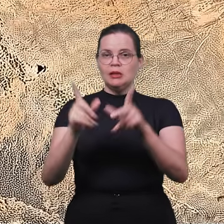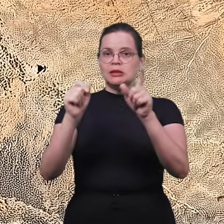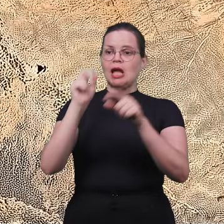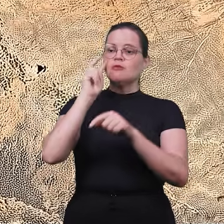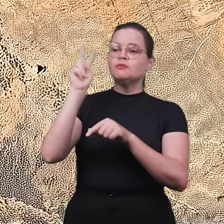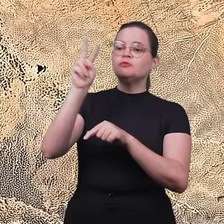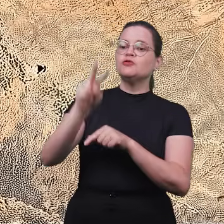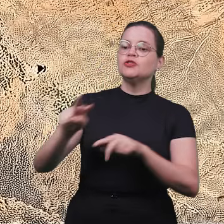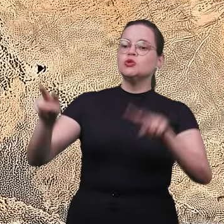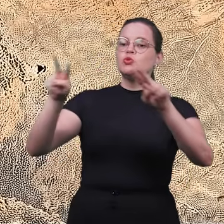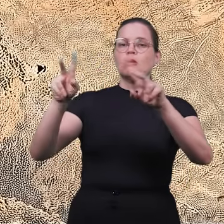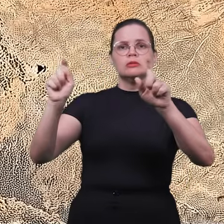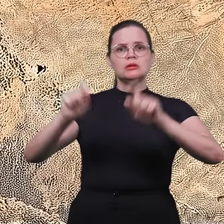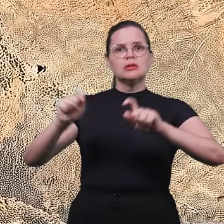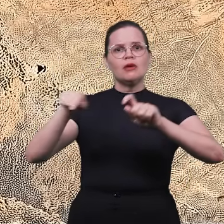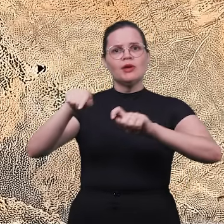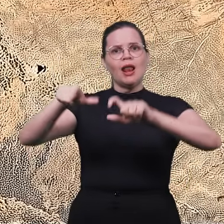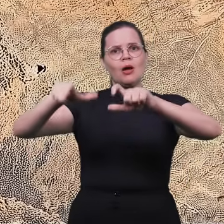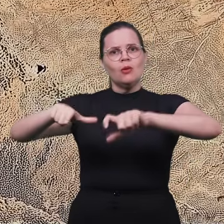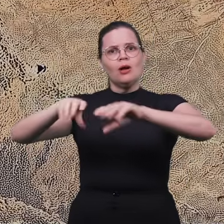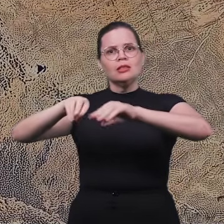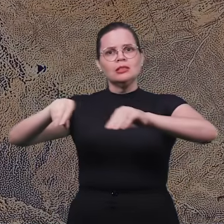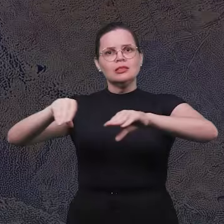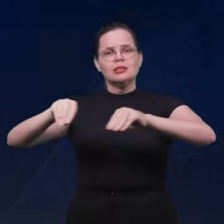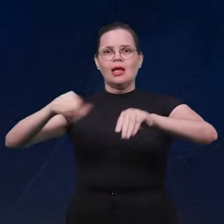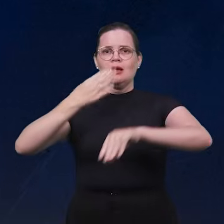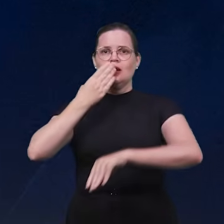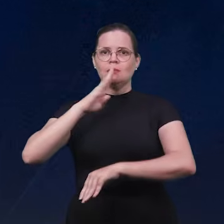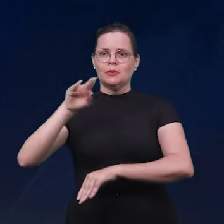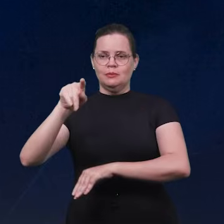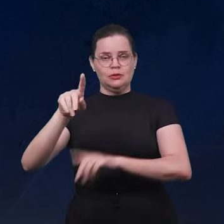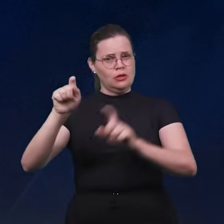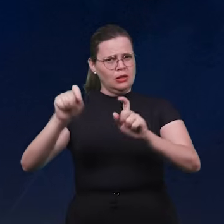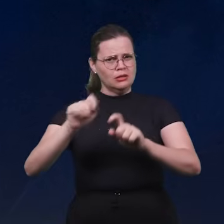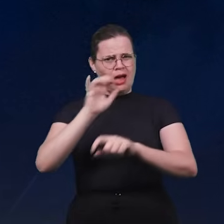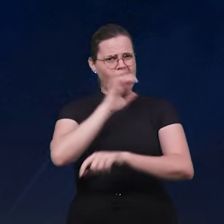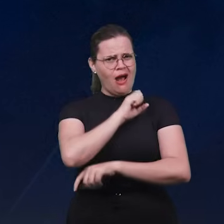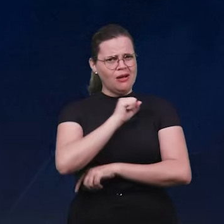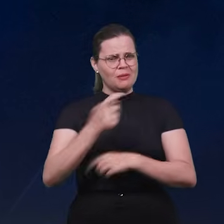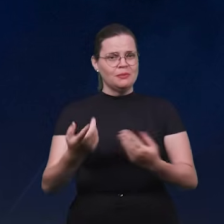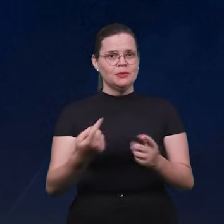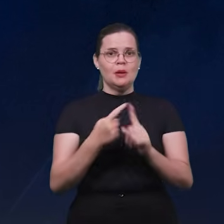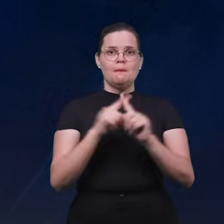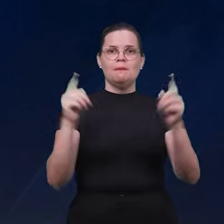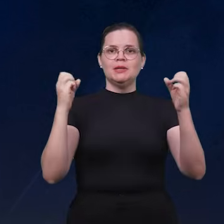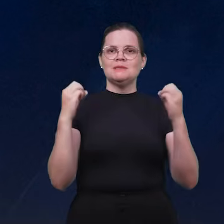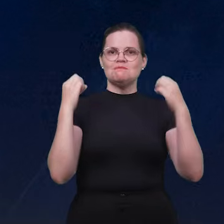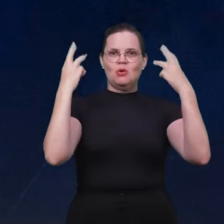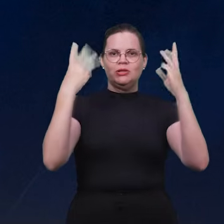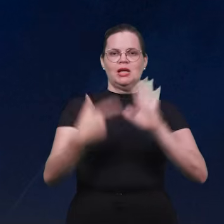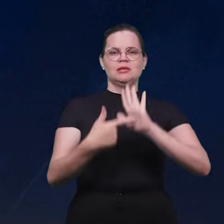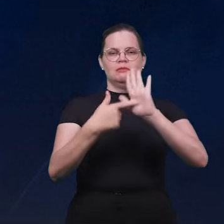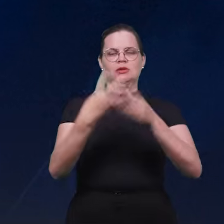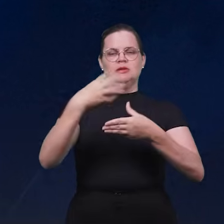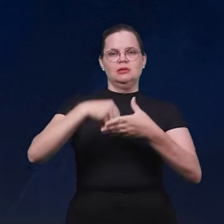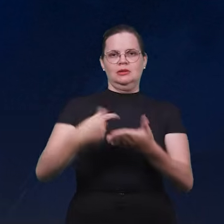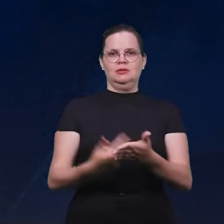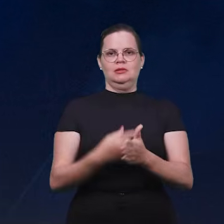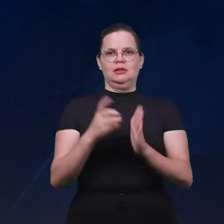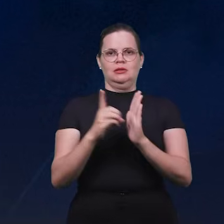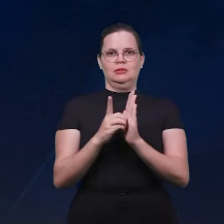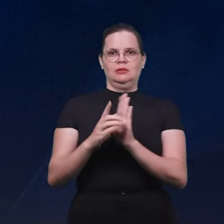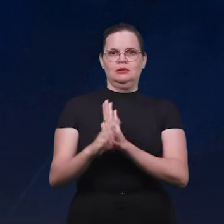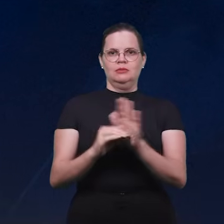terra prometida. É Moisés quem vai relatar isto, e ele relata isto no livro de Deuteronômio,